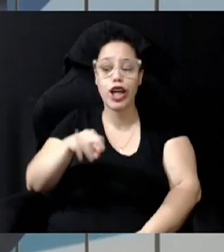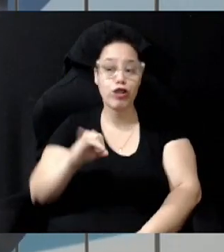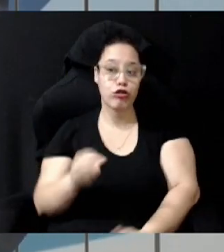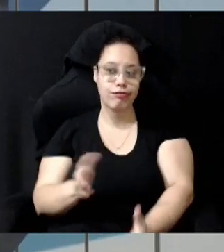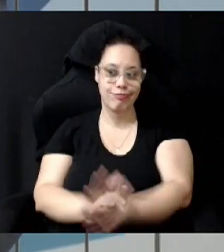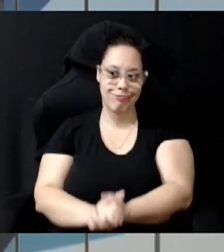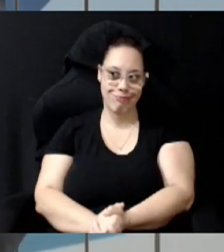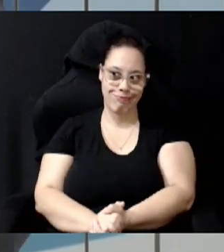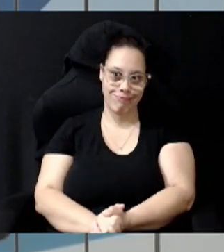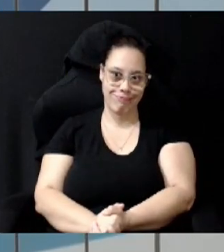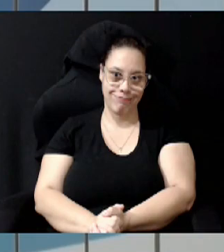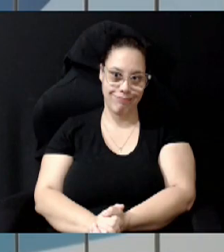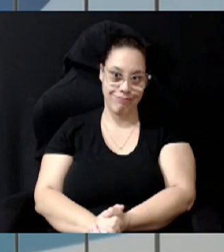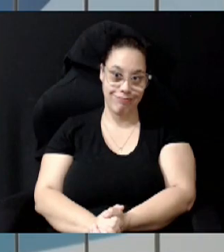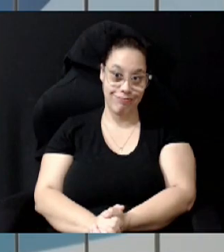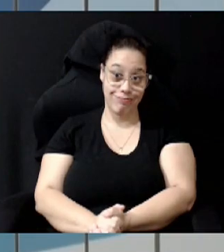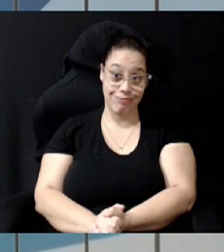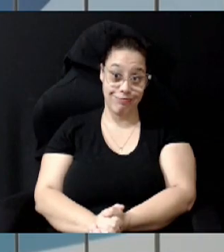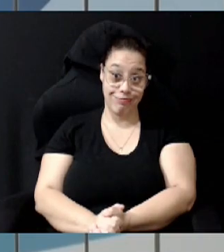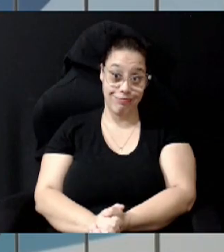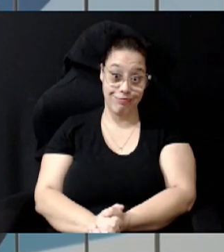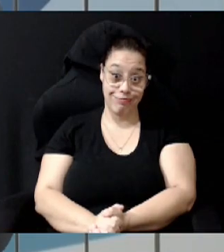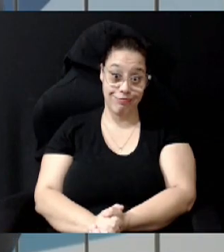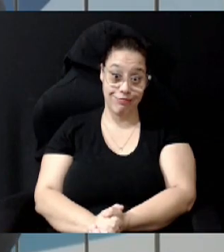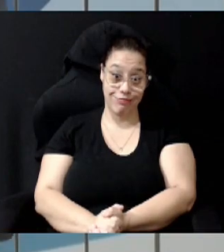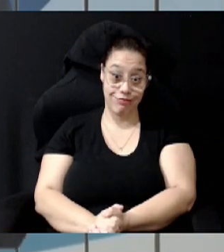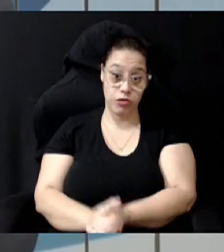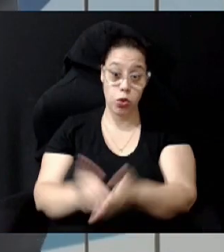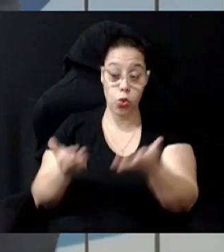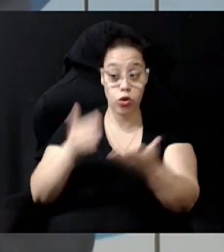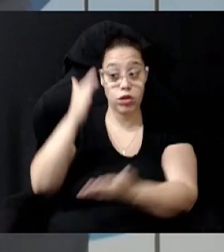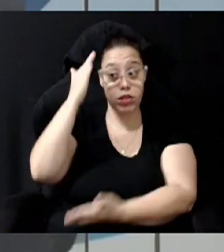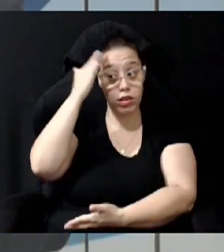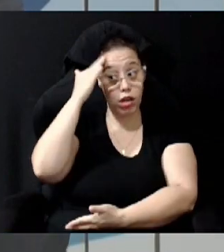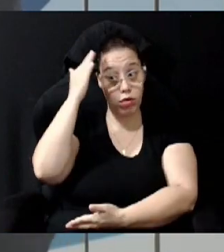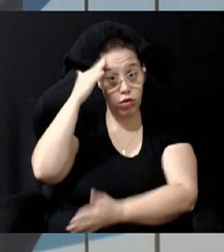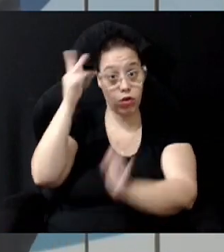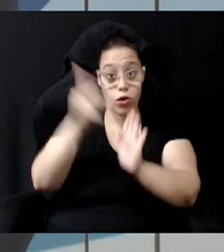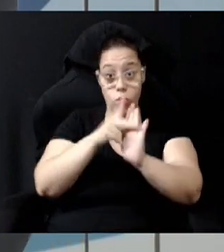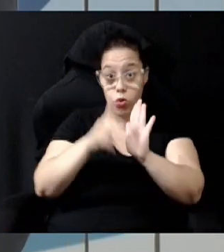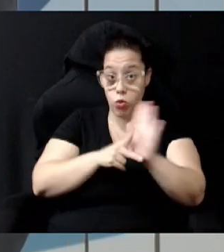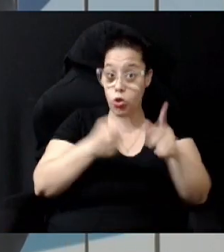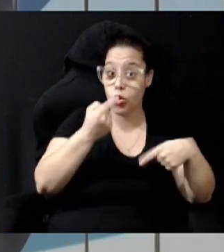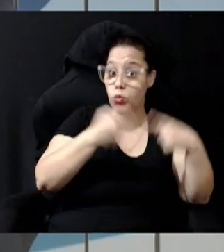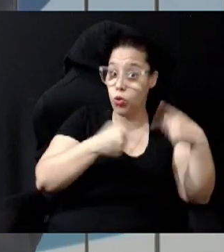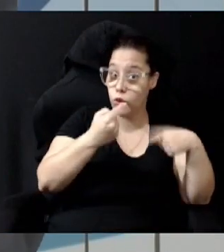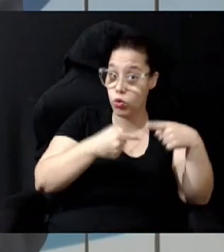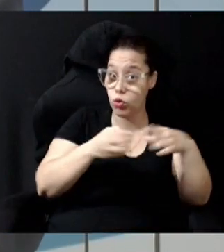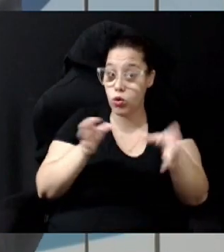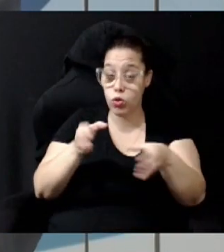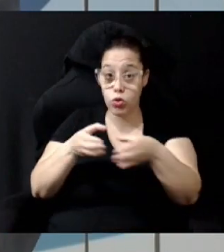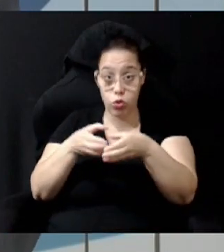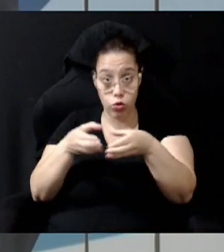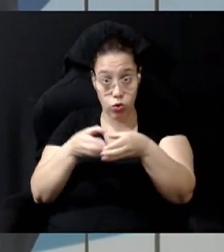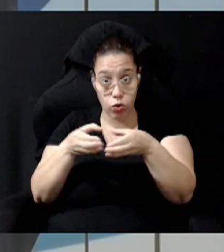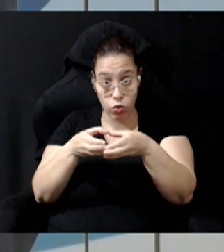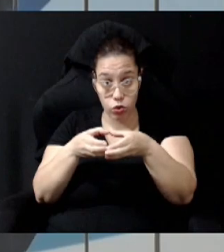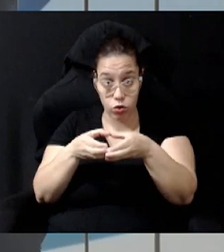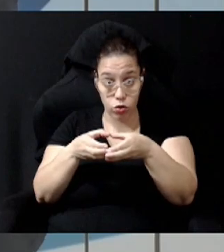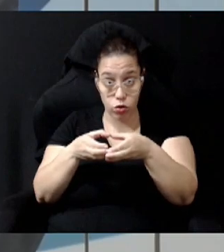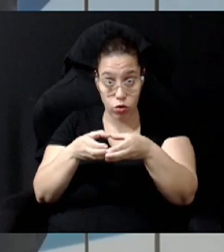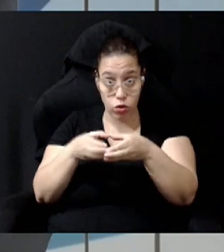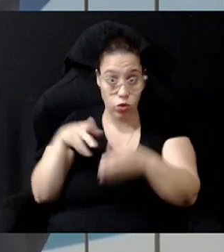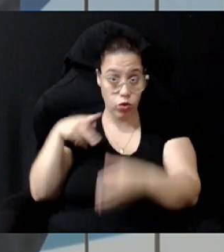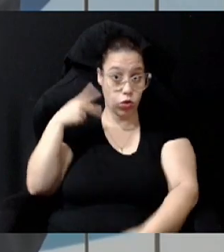fez o quê? Né? Hoje nós sabemos que ali foi um projeto político de um grupo de promotores e do próprio,